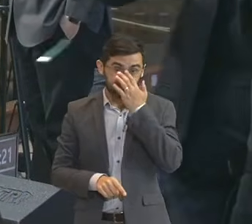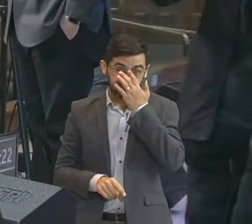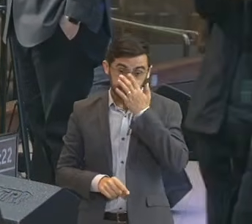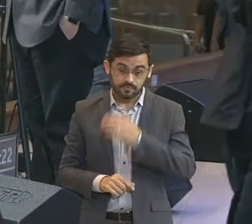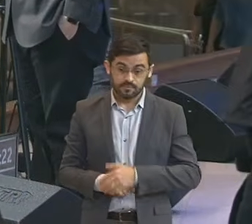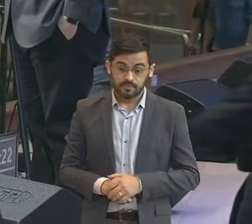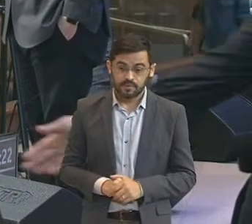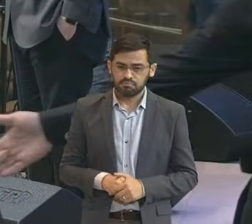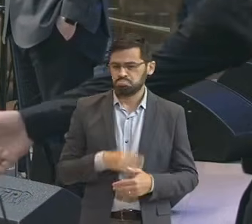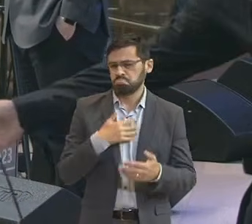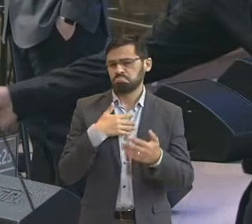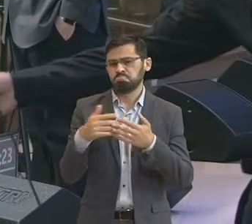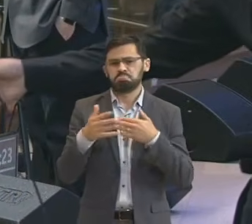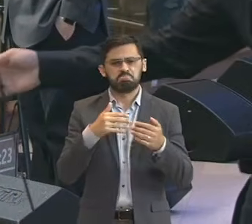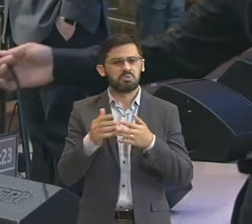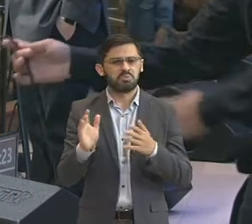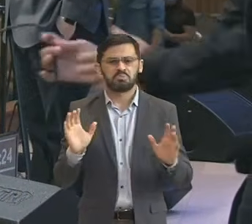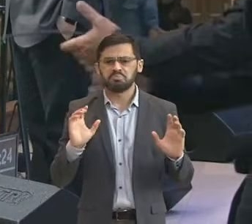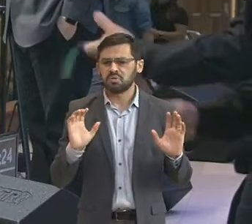E não importa,